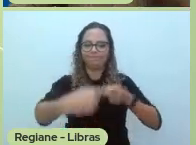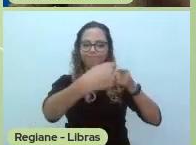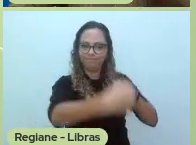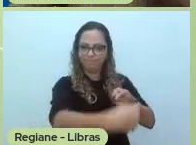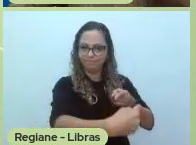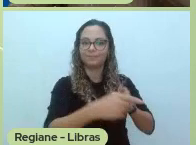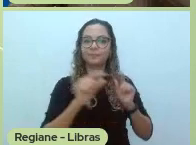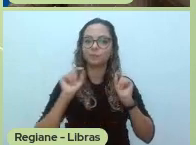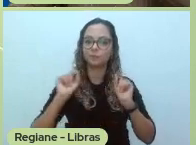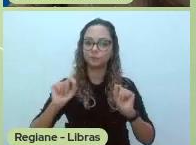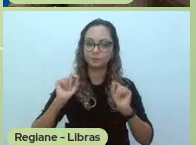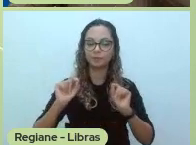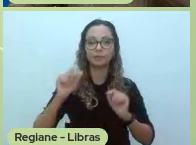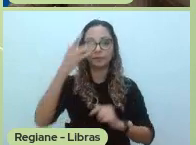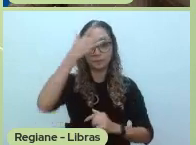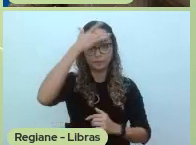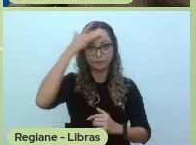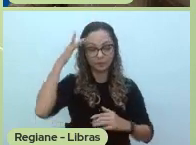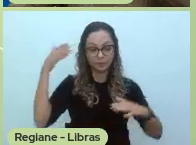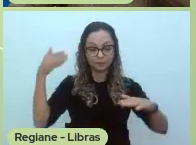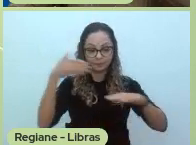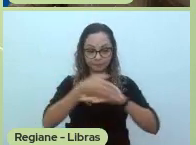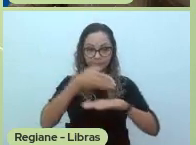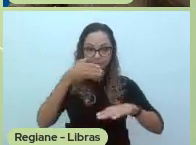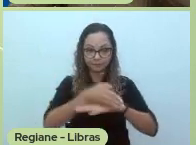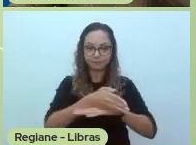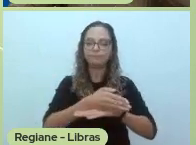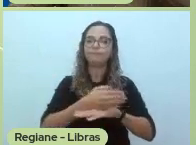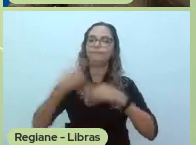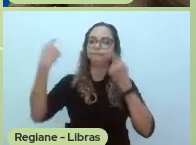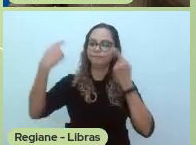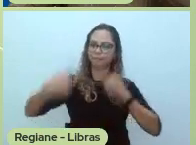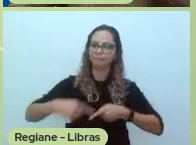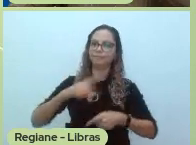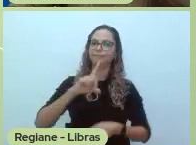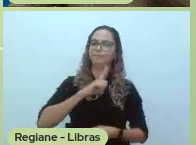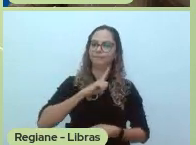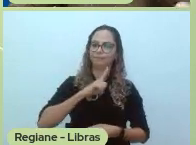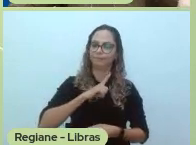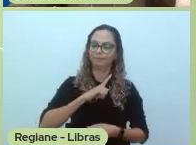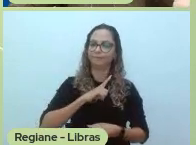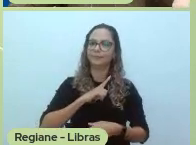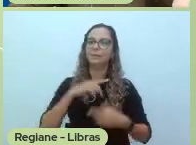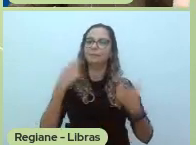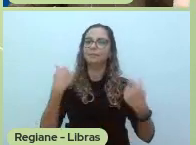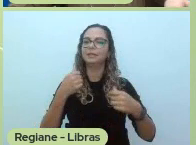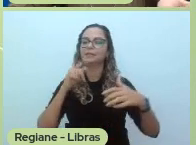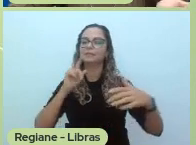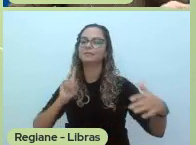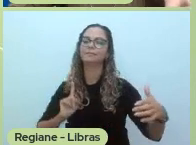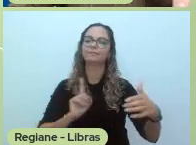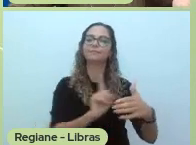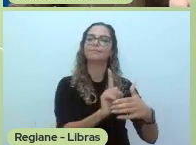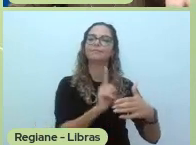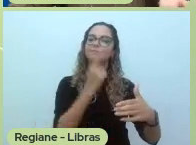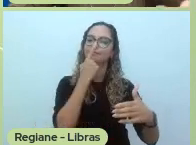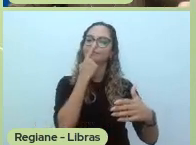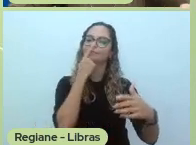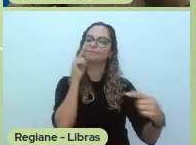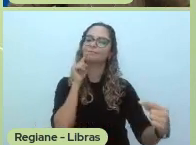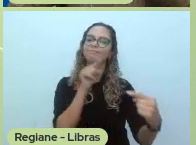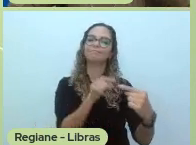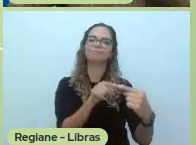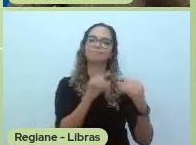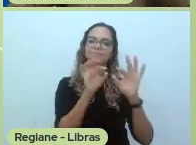desafio da pessoa que participa. Primeiro, ela precisa se sentir parte do lugar. Eu mesma,